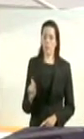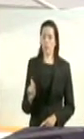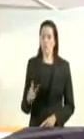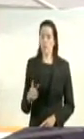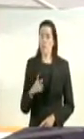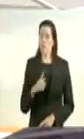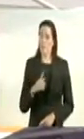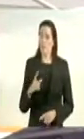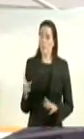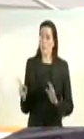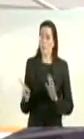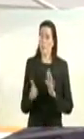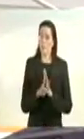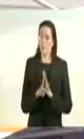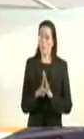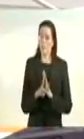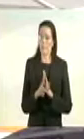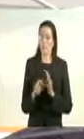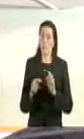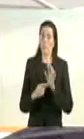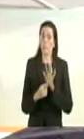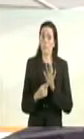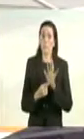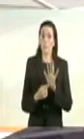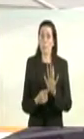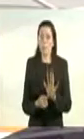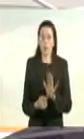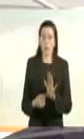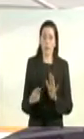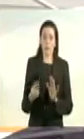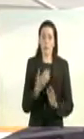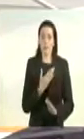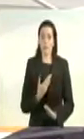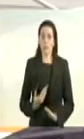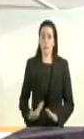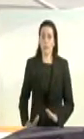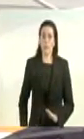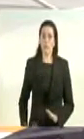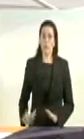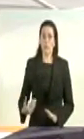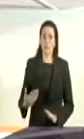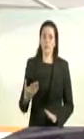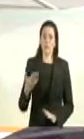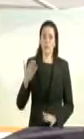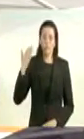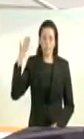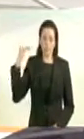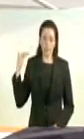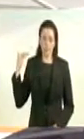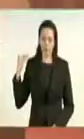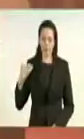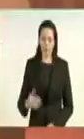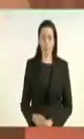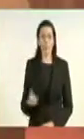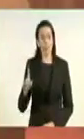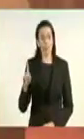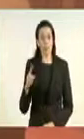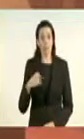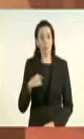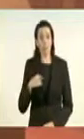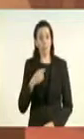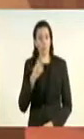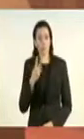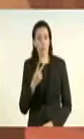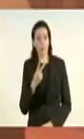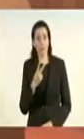Vossa Excelência falou. Não, eu disse precedentes, entenda bem. E aí está claro que as notas gráficas estão aí para comprovar. Abre